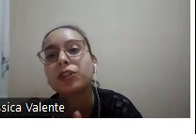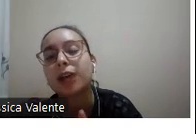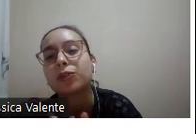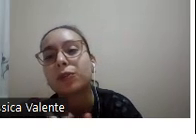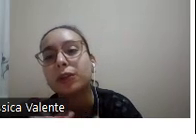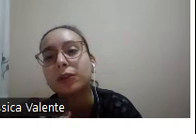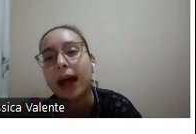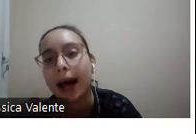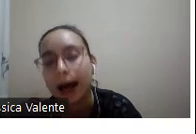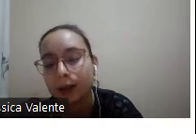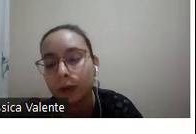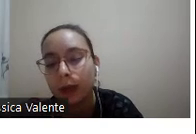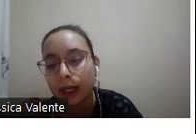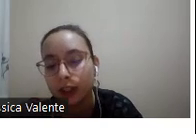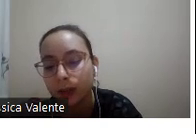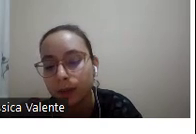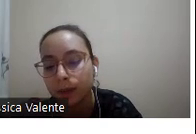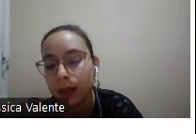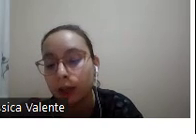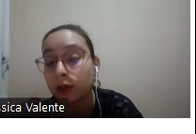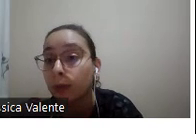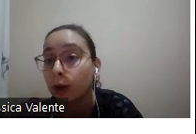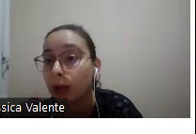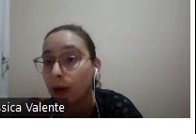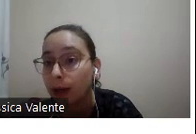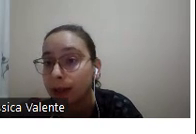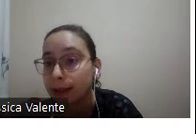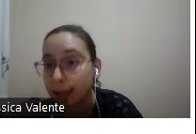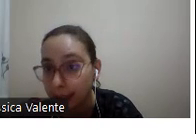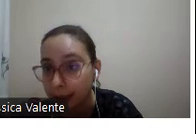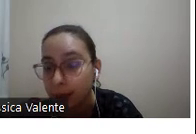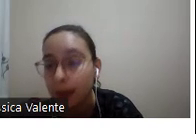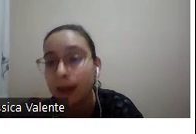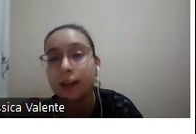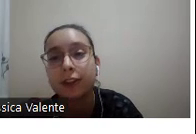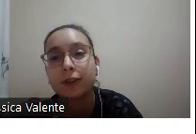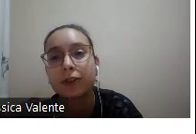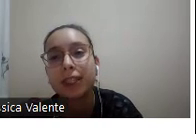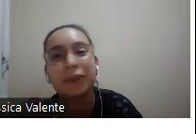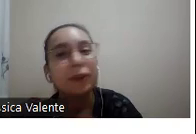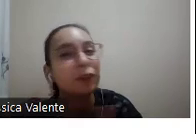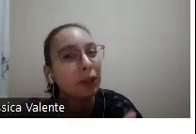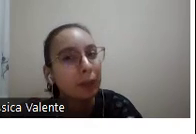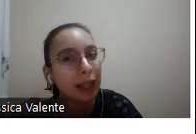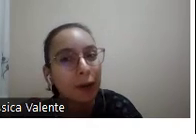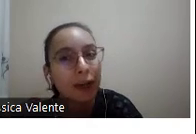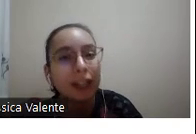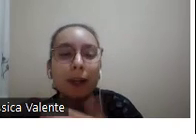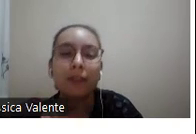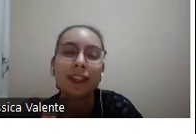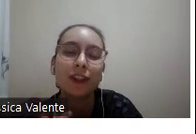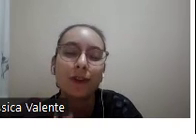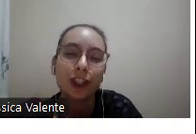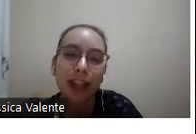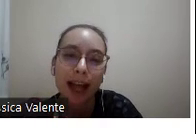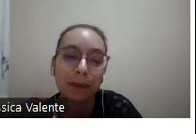meu estágio curricular do EJA. Eu sou do Polo da Rocinha e eu vou ser uma futura pedagoga. Espero